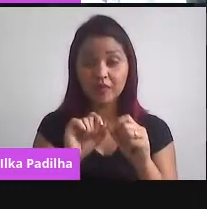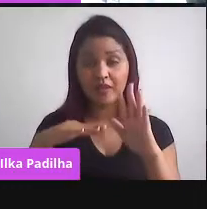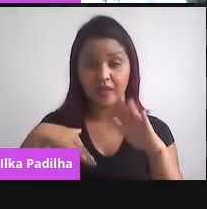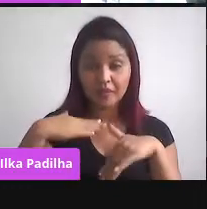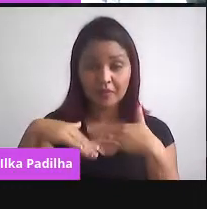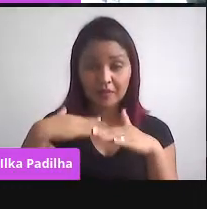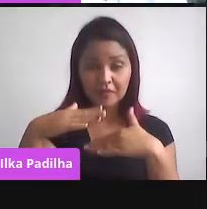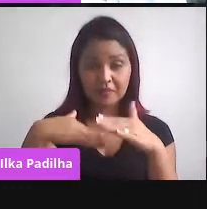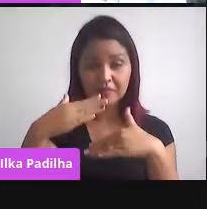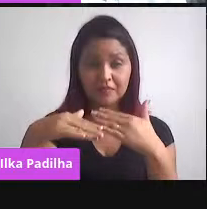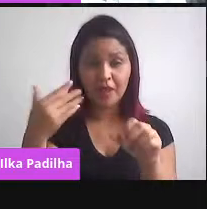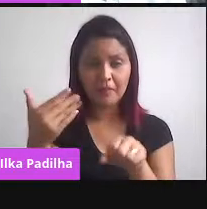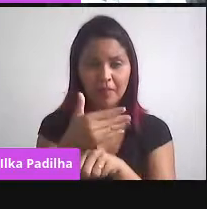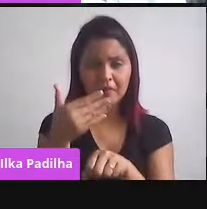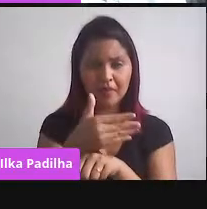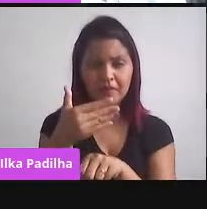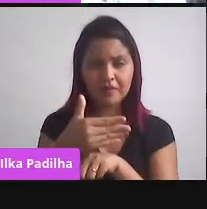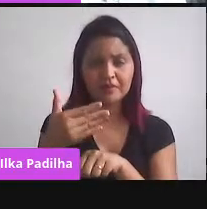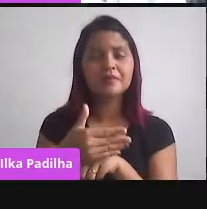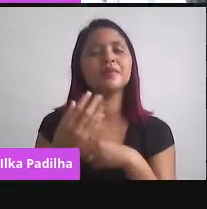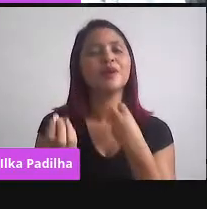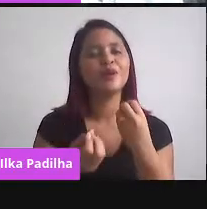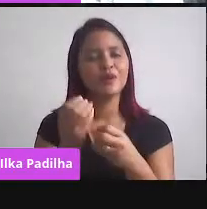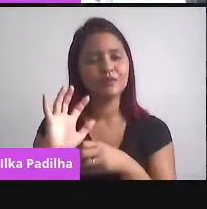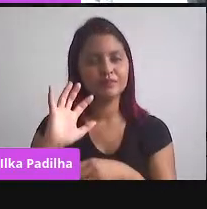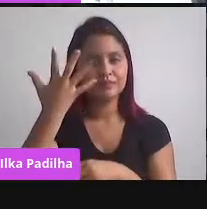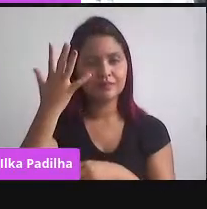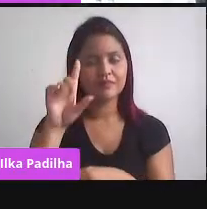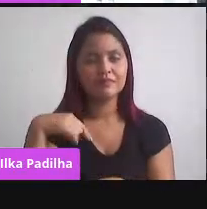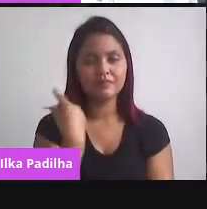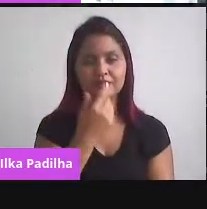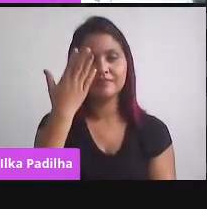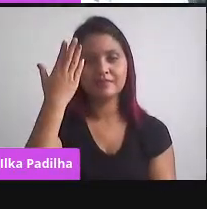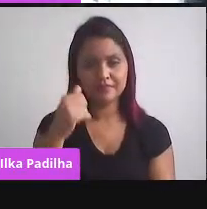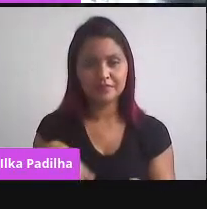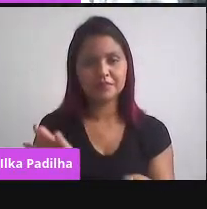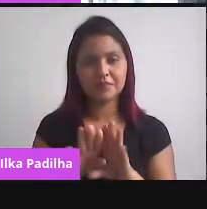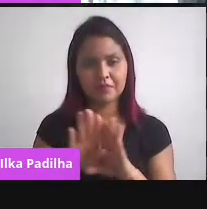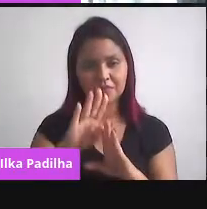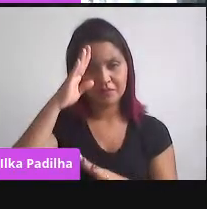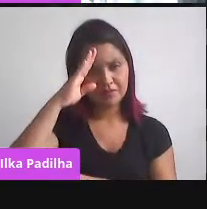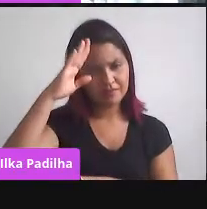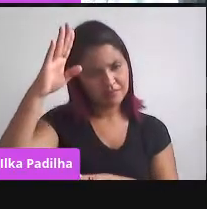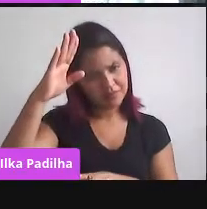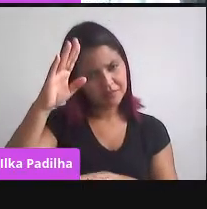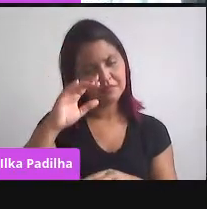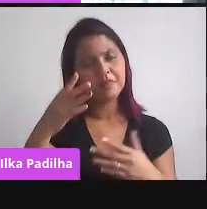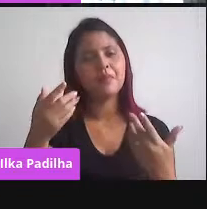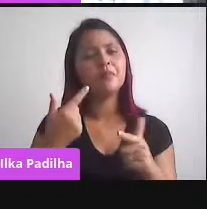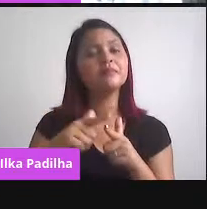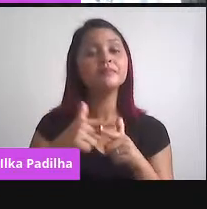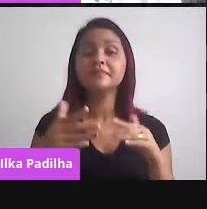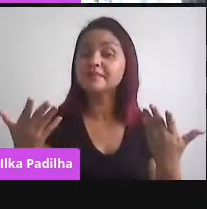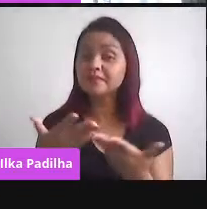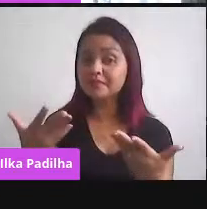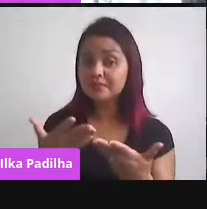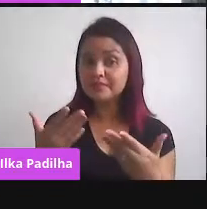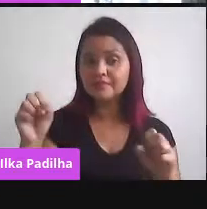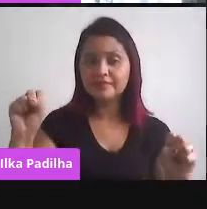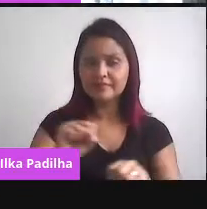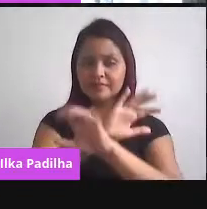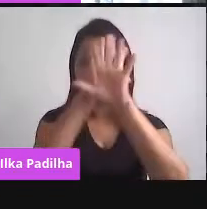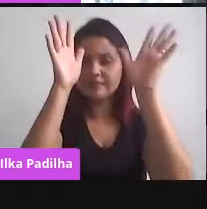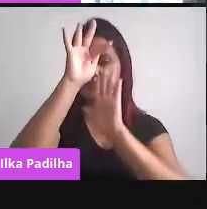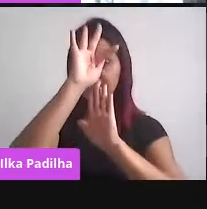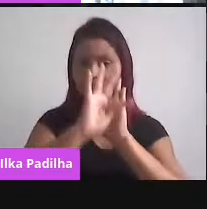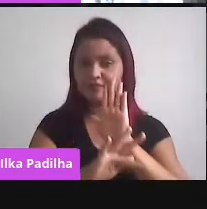de inferências, porque também nós sabemos que um dos principais problemas hoje na compreensão de textos,